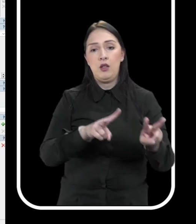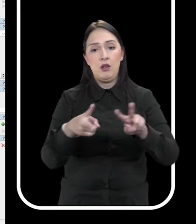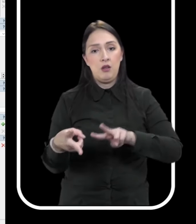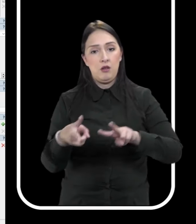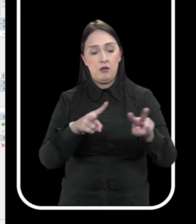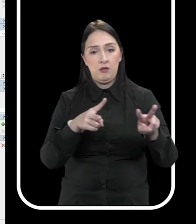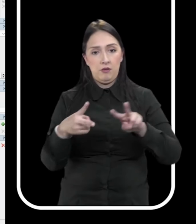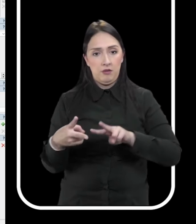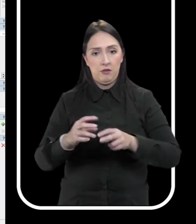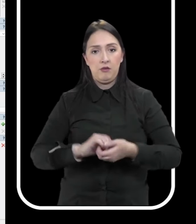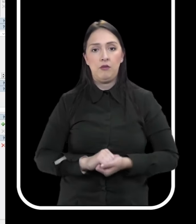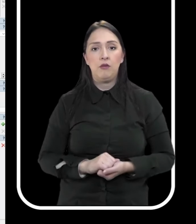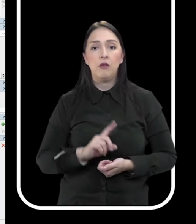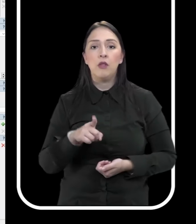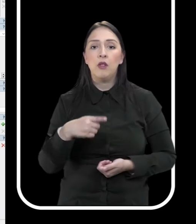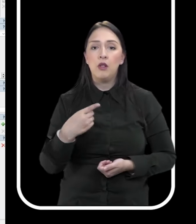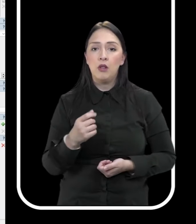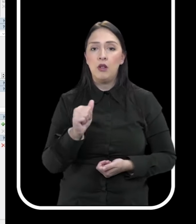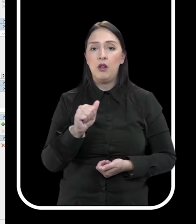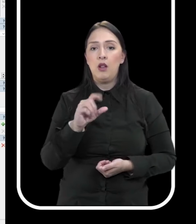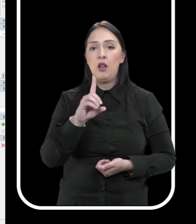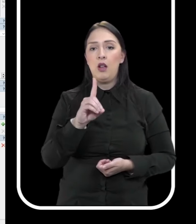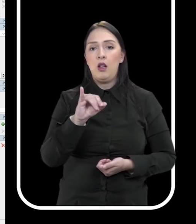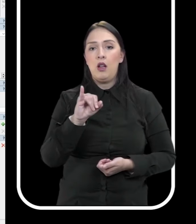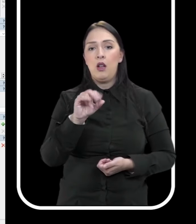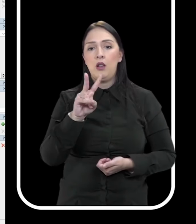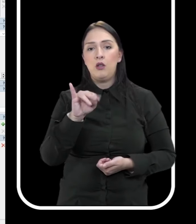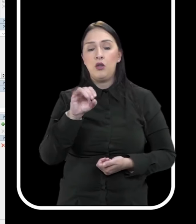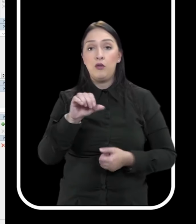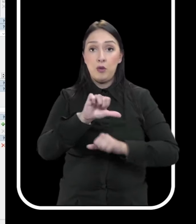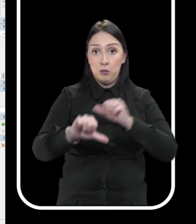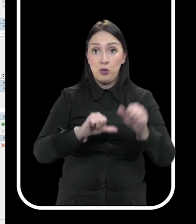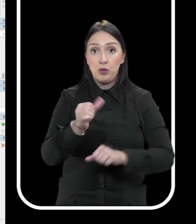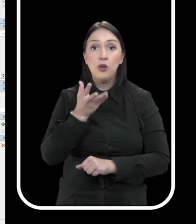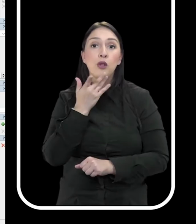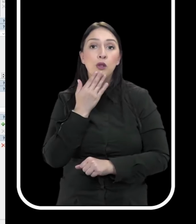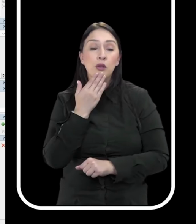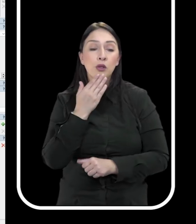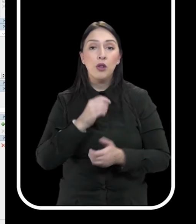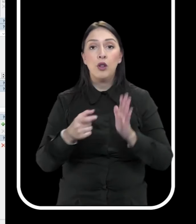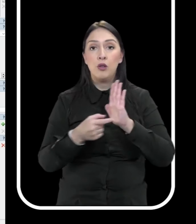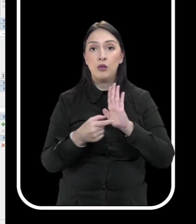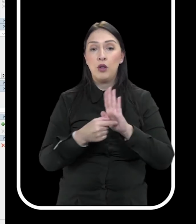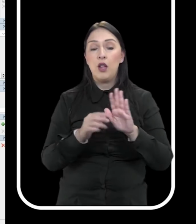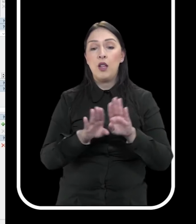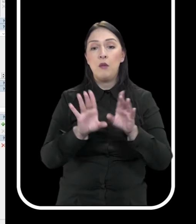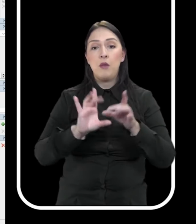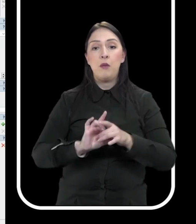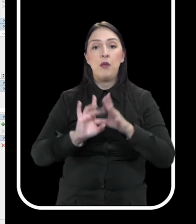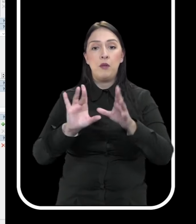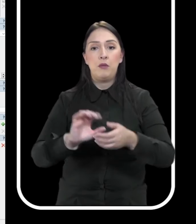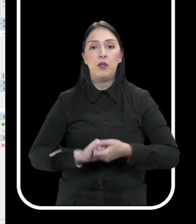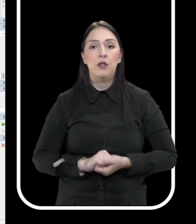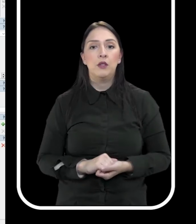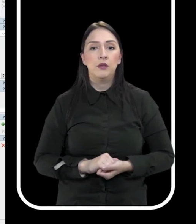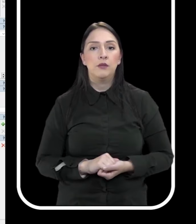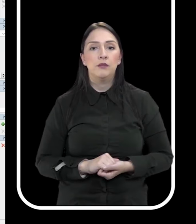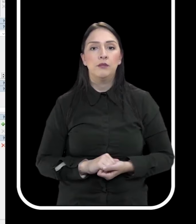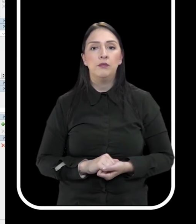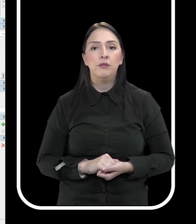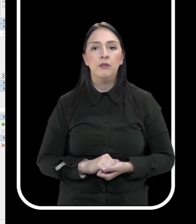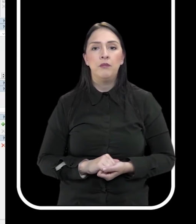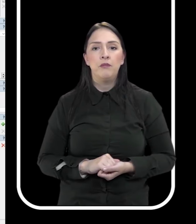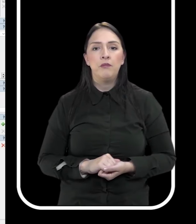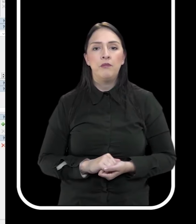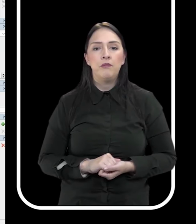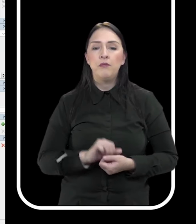sendo transferido, tá? Depois de aditivado, pode ver que ele mudou de cor, foi aditivado, então o software também permite você fazer isso,